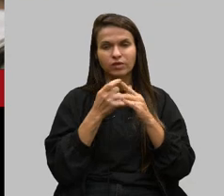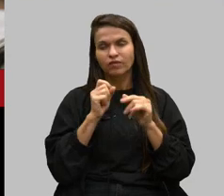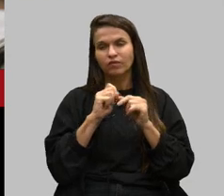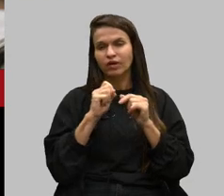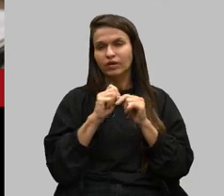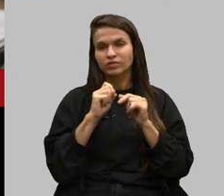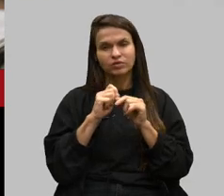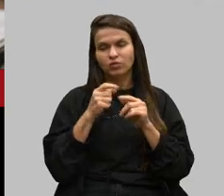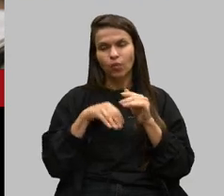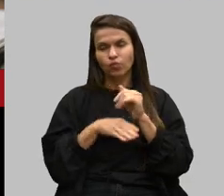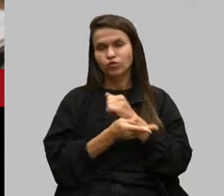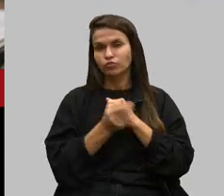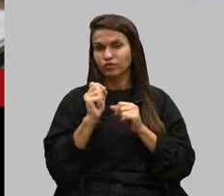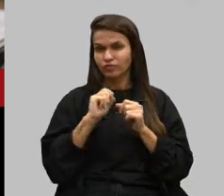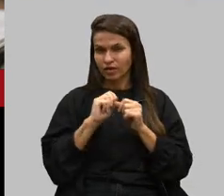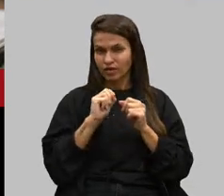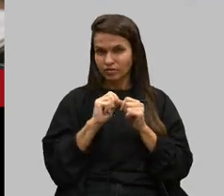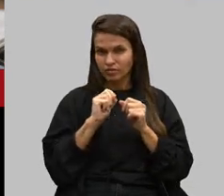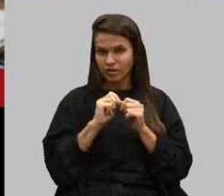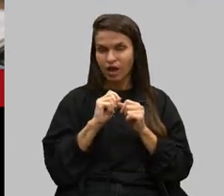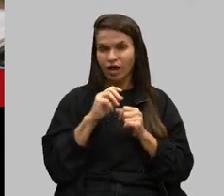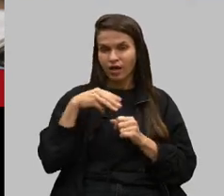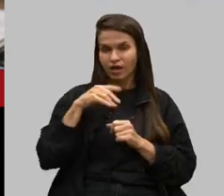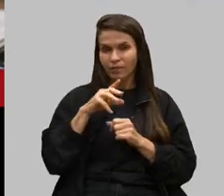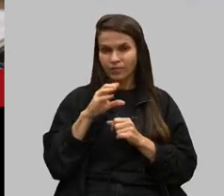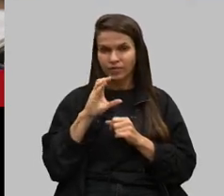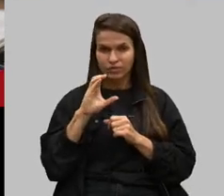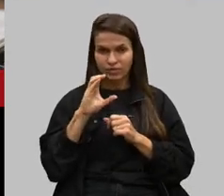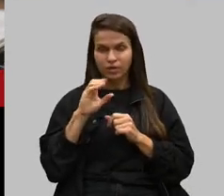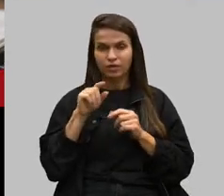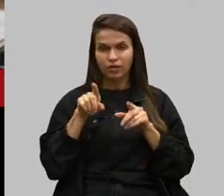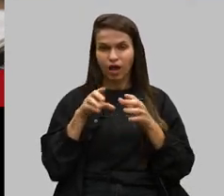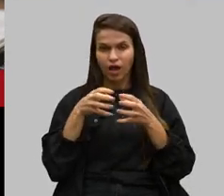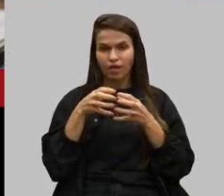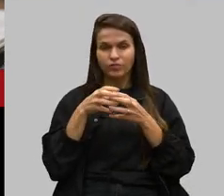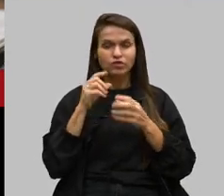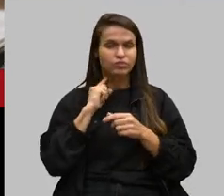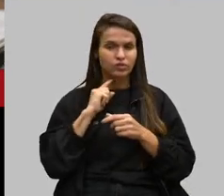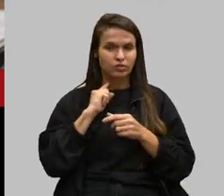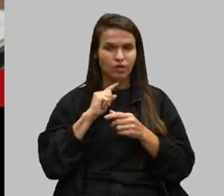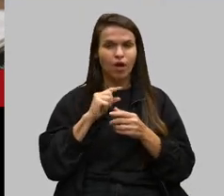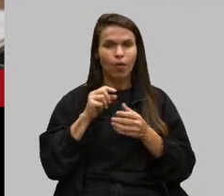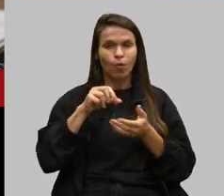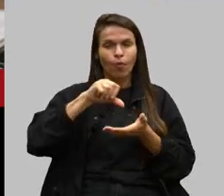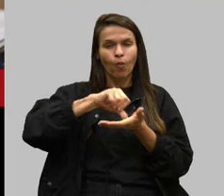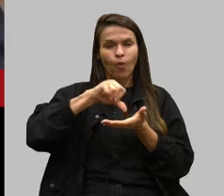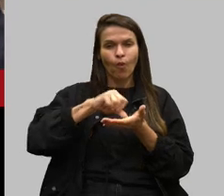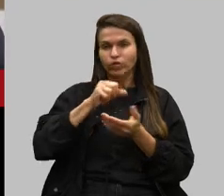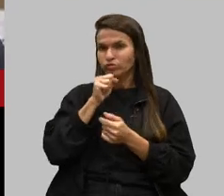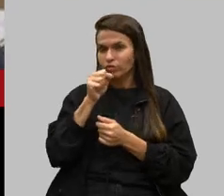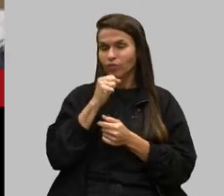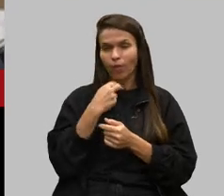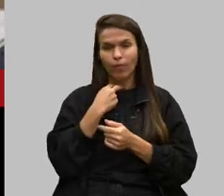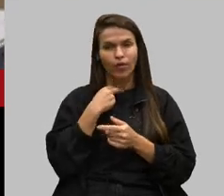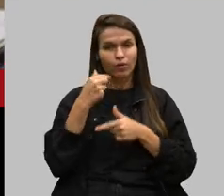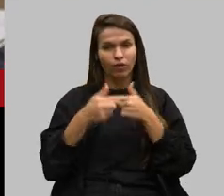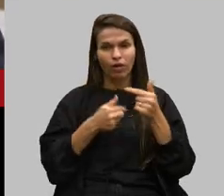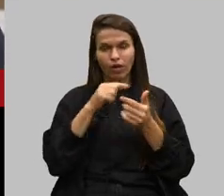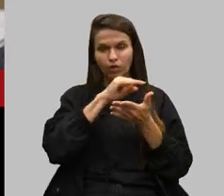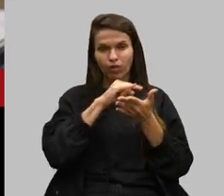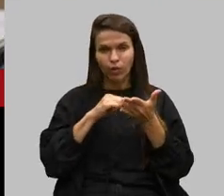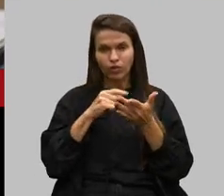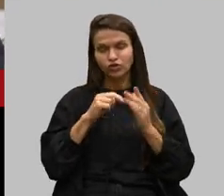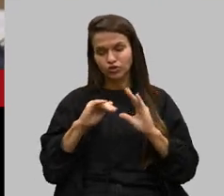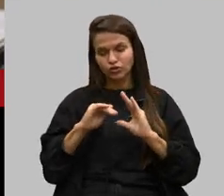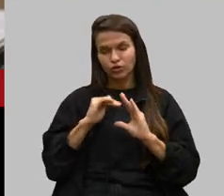temos o costume de fazer a Mc a Rede Minas como um órgão de jornalismo a gente não pode trabalhar em cima de pautas que chegam